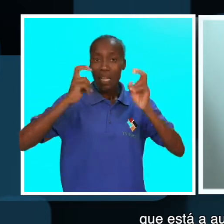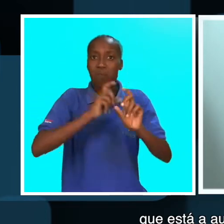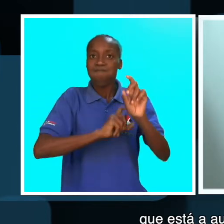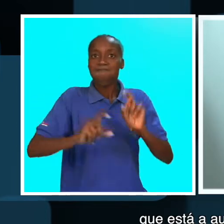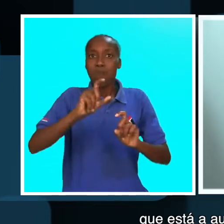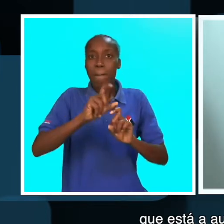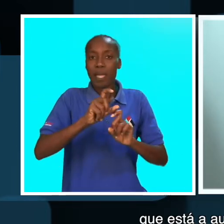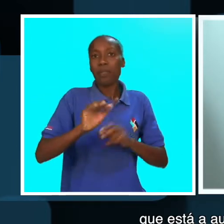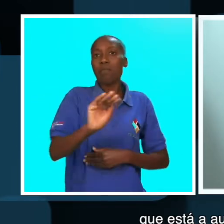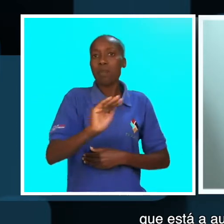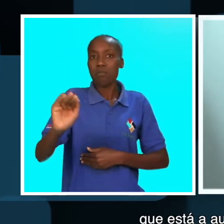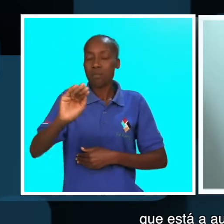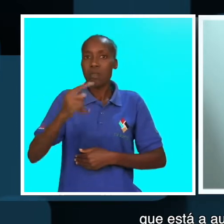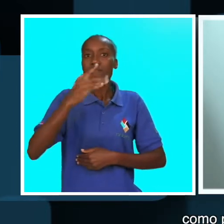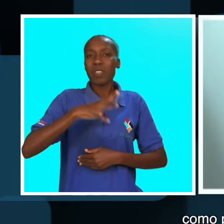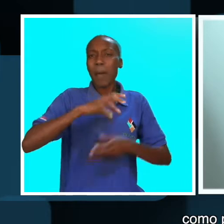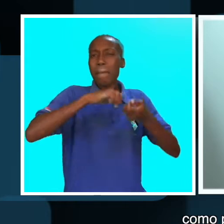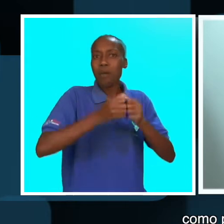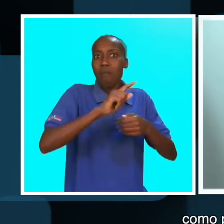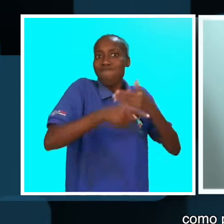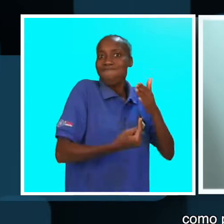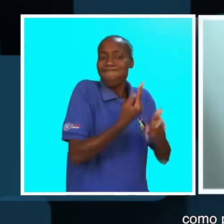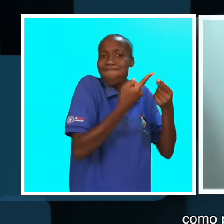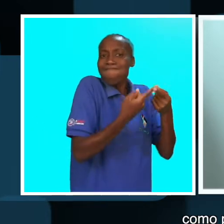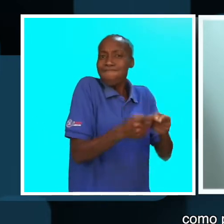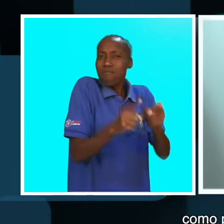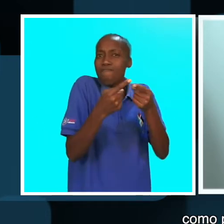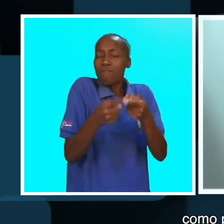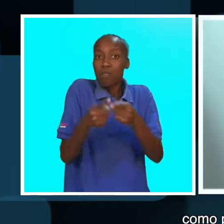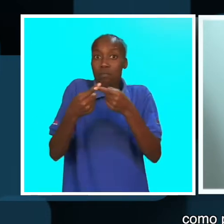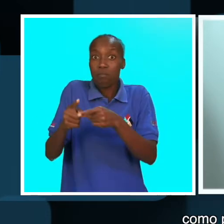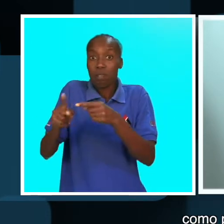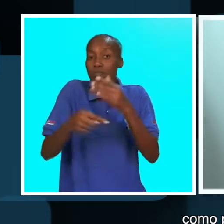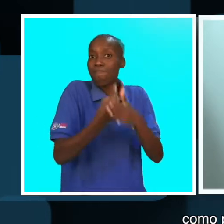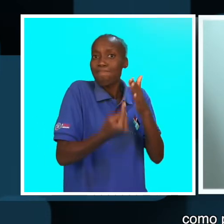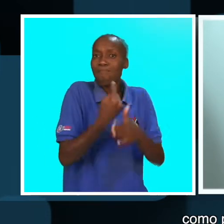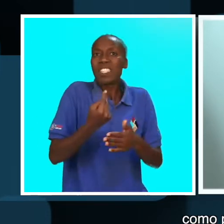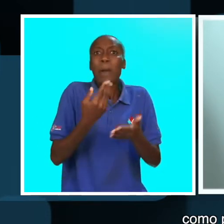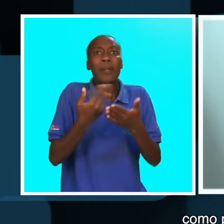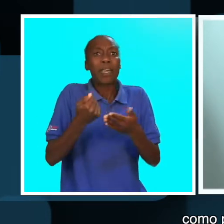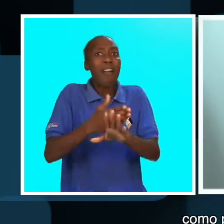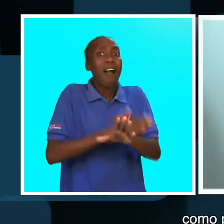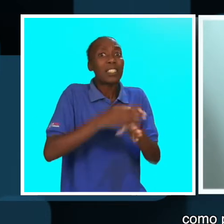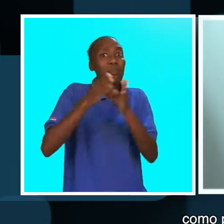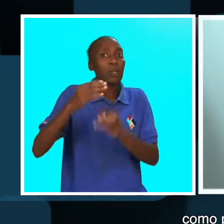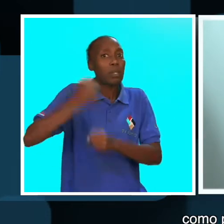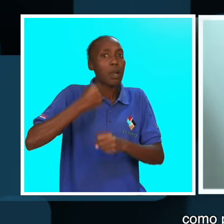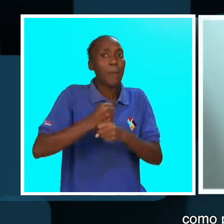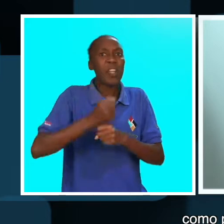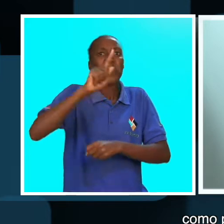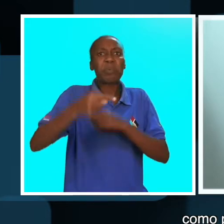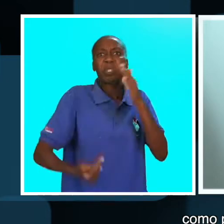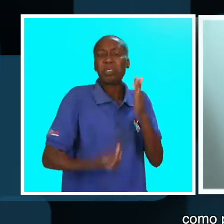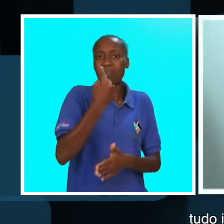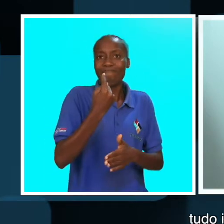causa desses diferentes fatores Como, vamos lá, a perda de emprego A subida